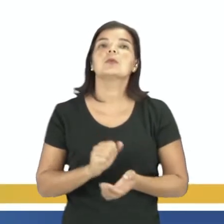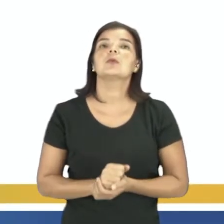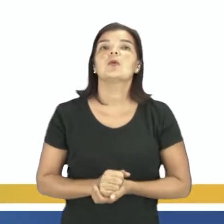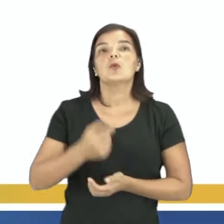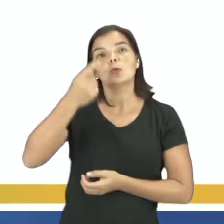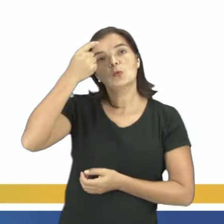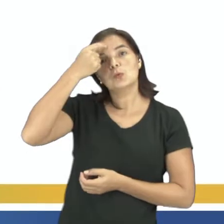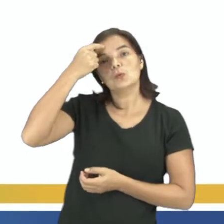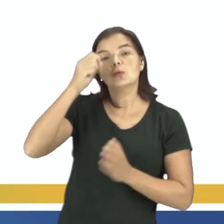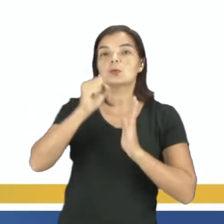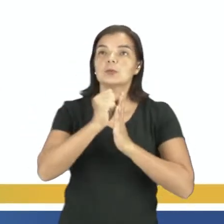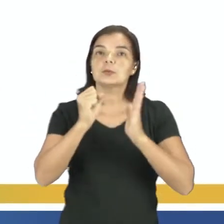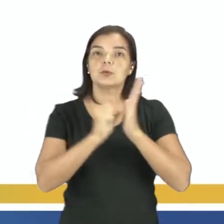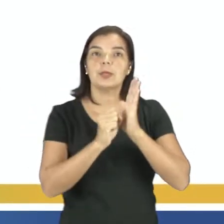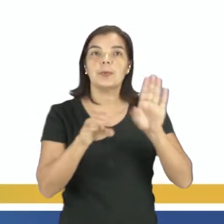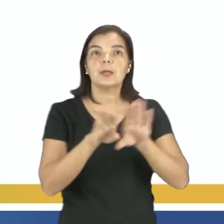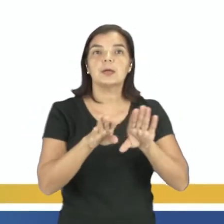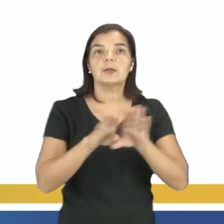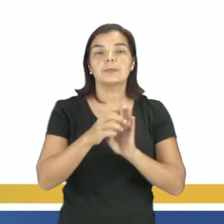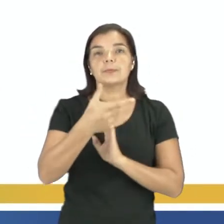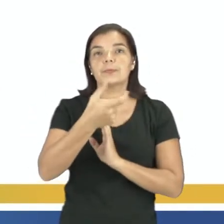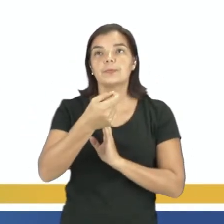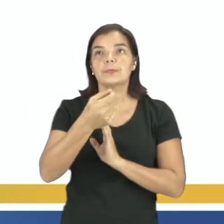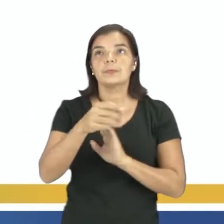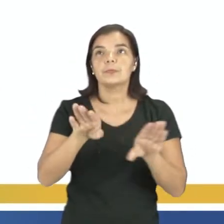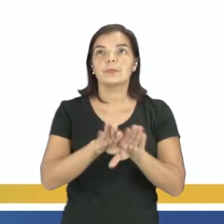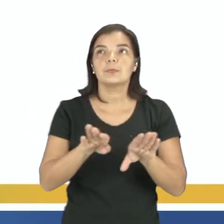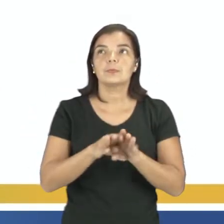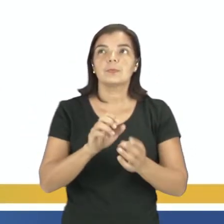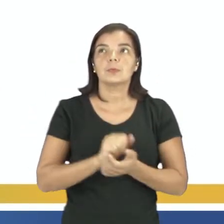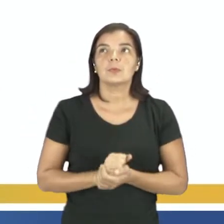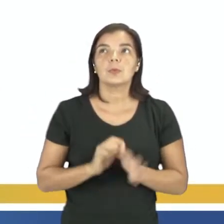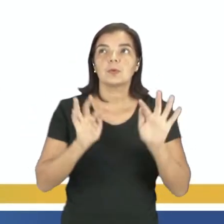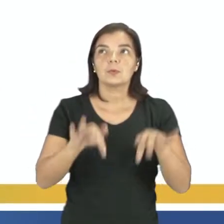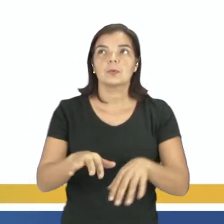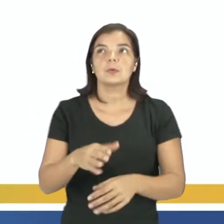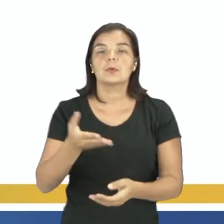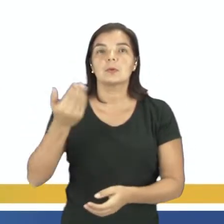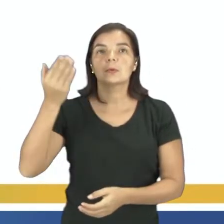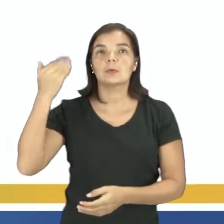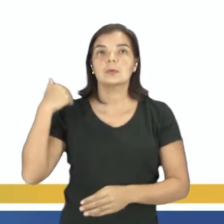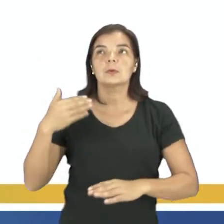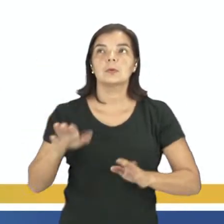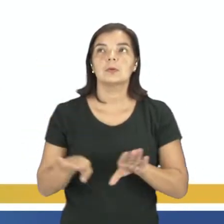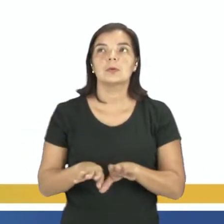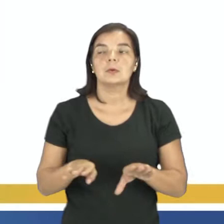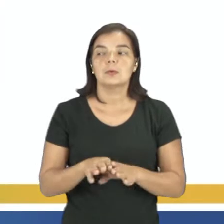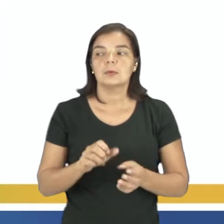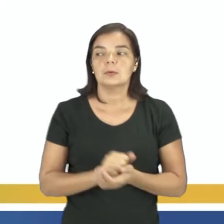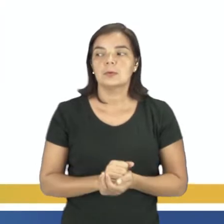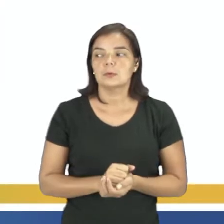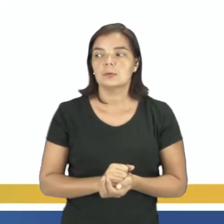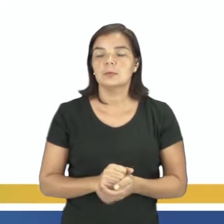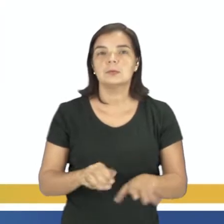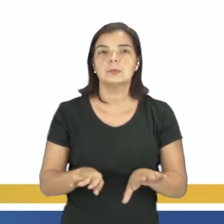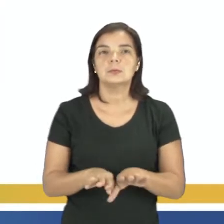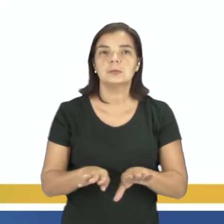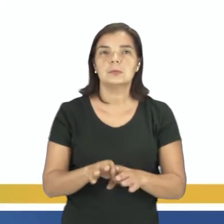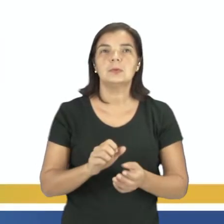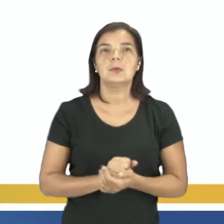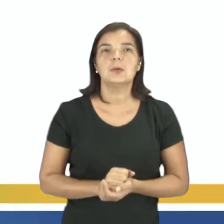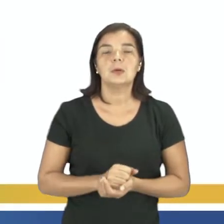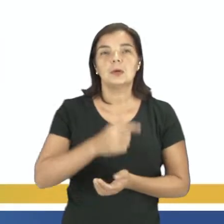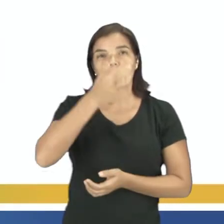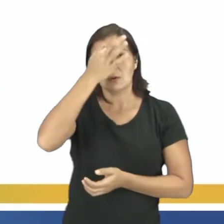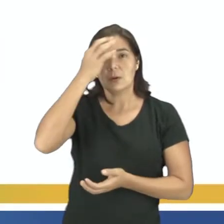intelectuais do século XX. E como filósofo de nossa época, ele não escreve aqueles tratados sistemáticos de filosofia.